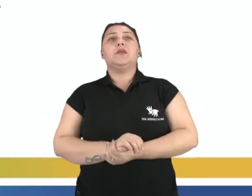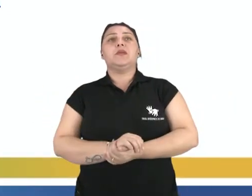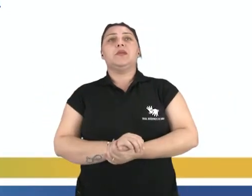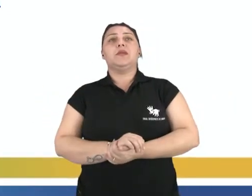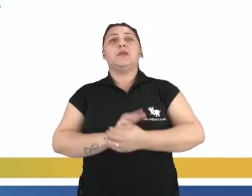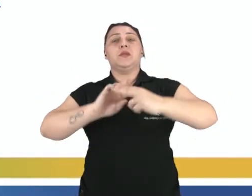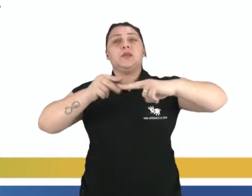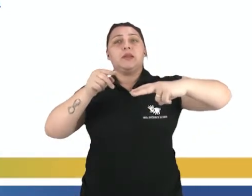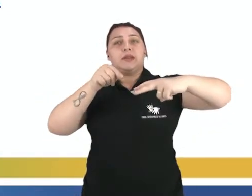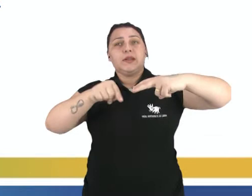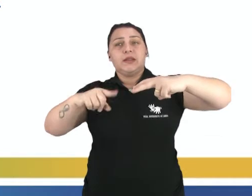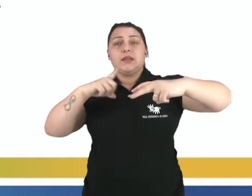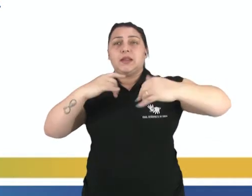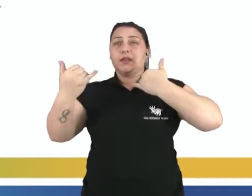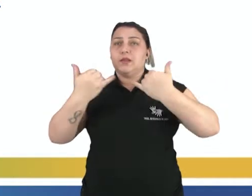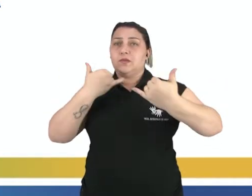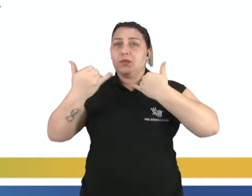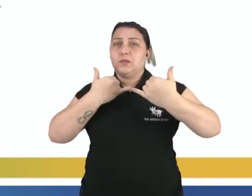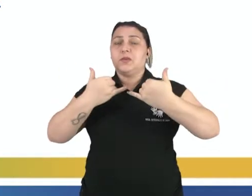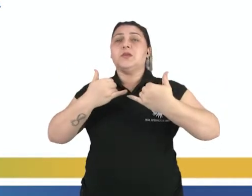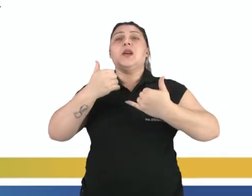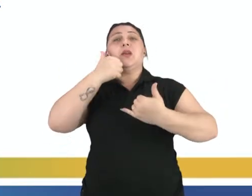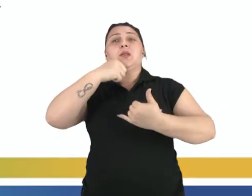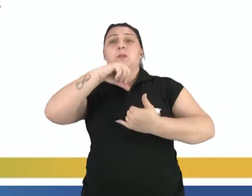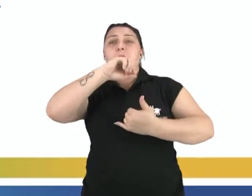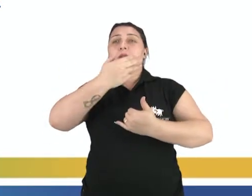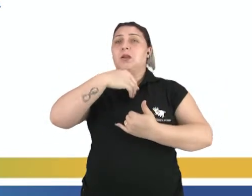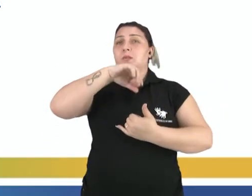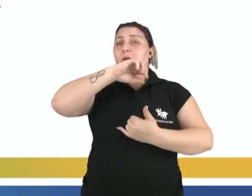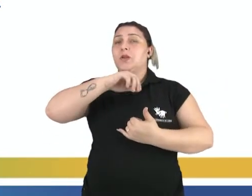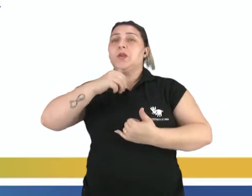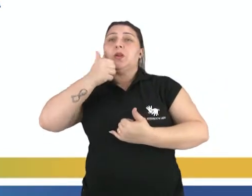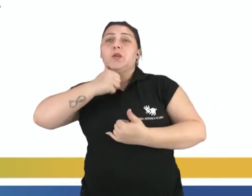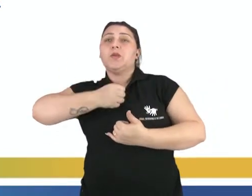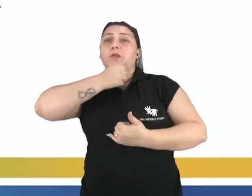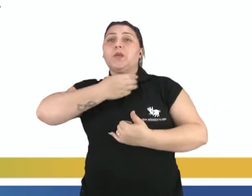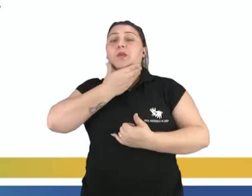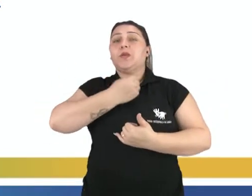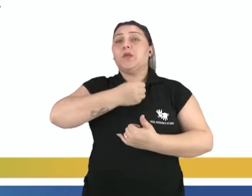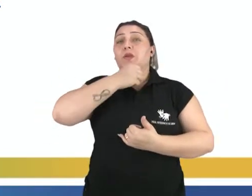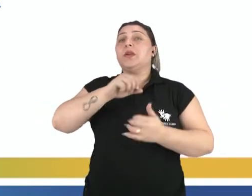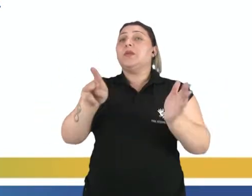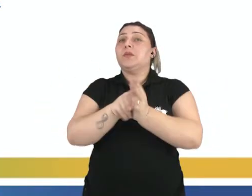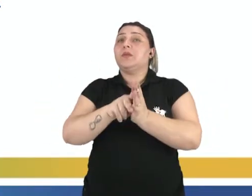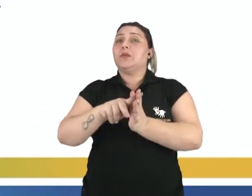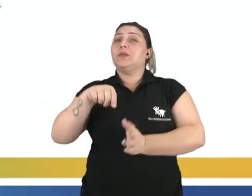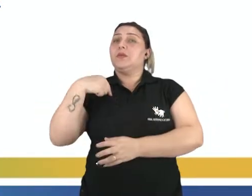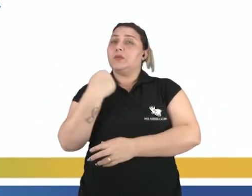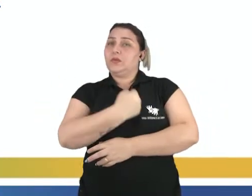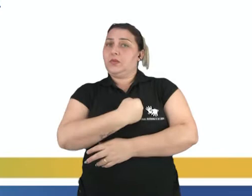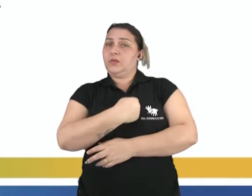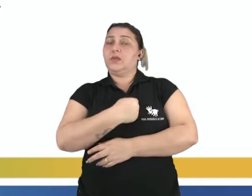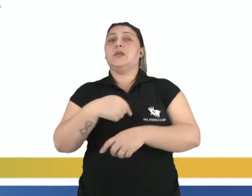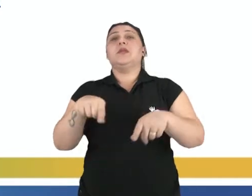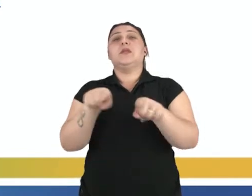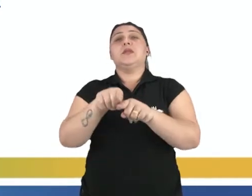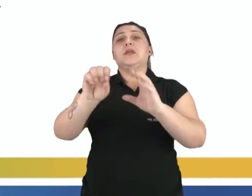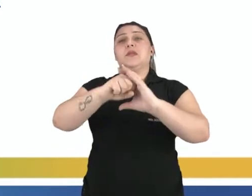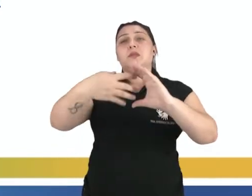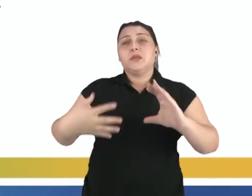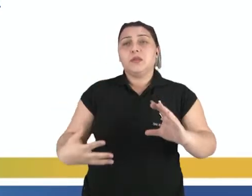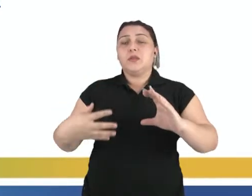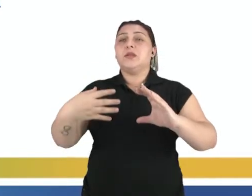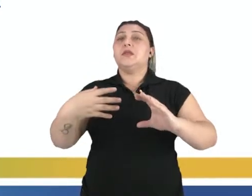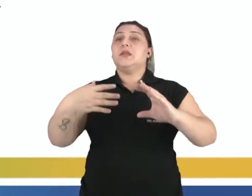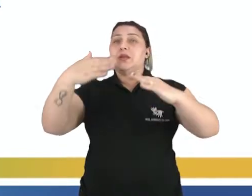cromossomos é que nós temos as informações genéticas do nosso pai, da nossa mãe, dos nossos avós e também os nossos, então, desde as